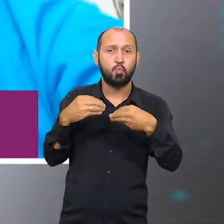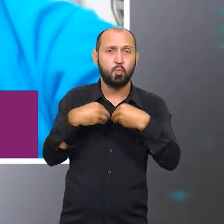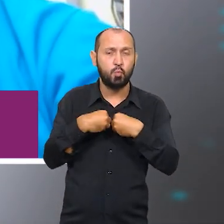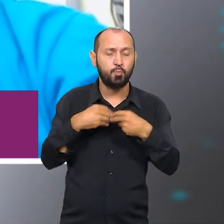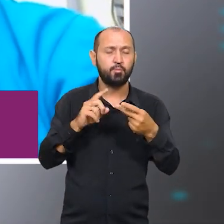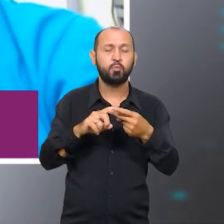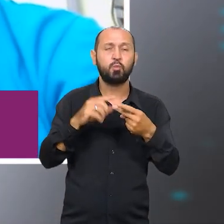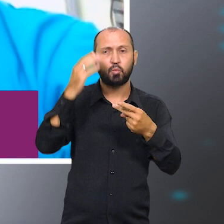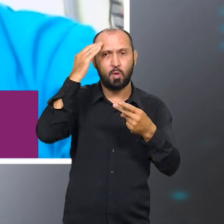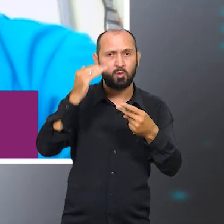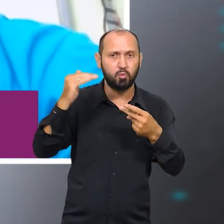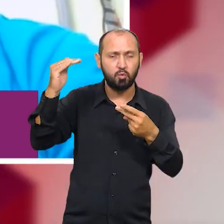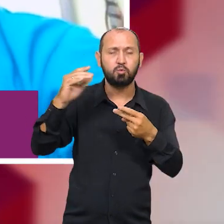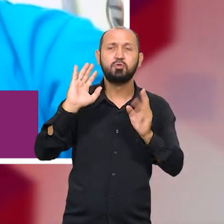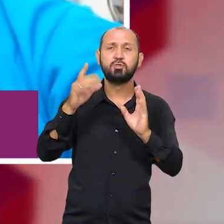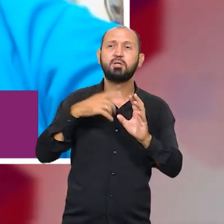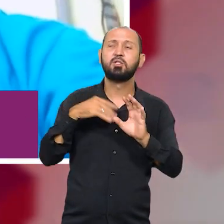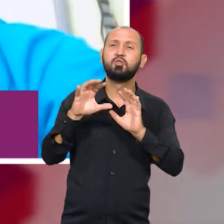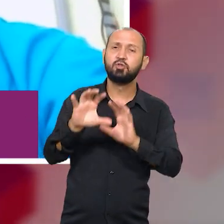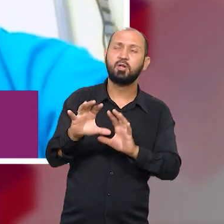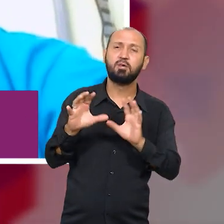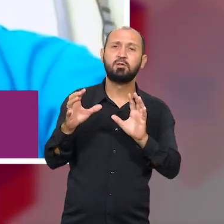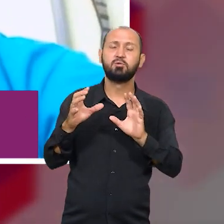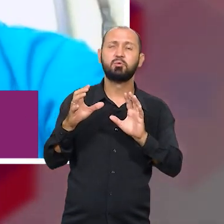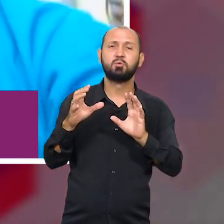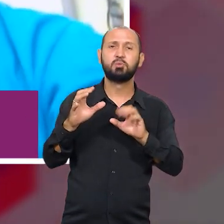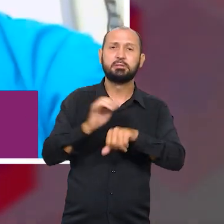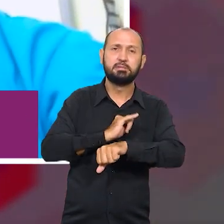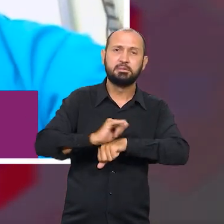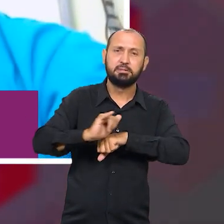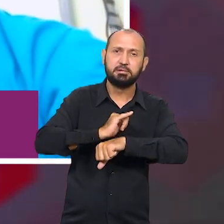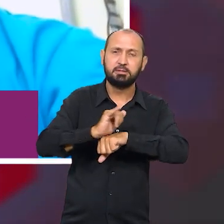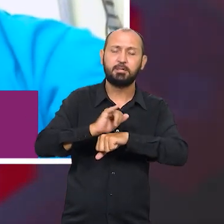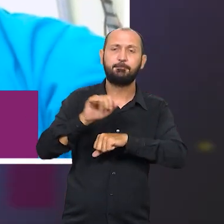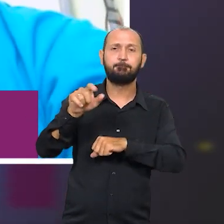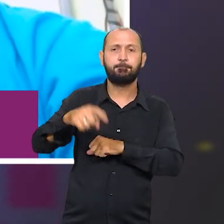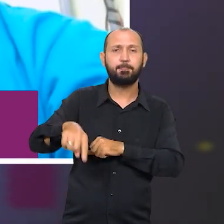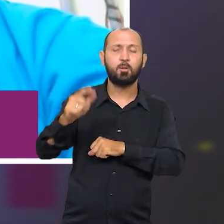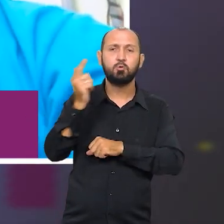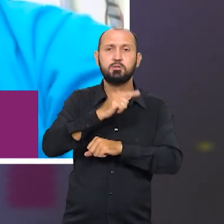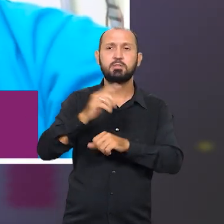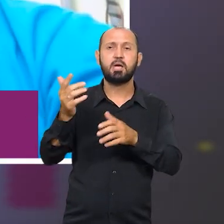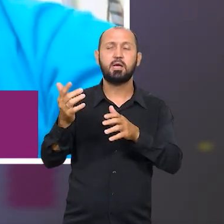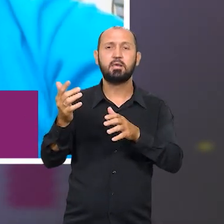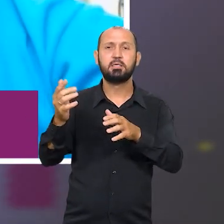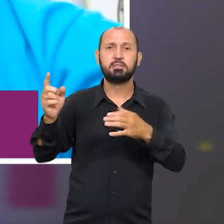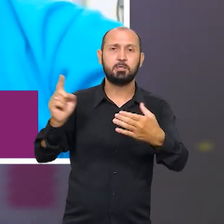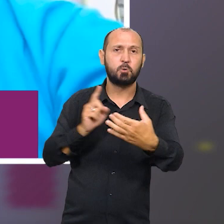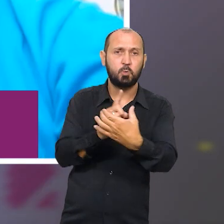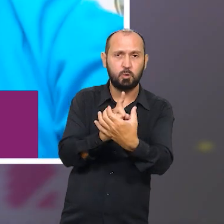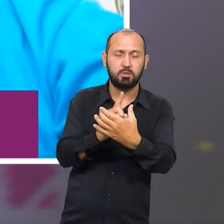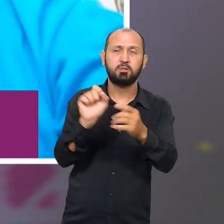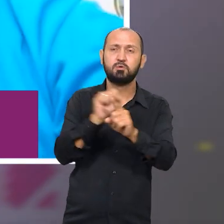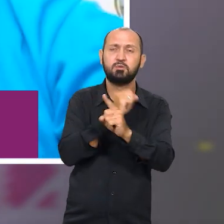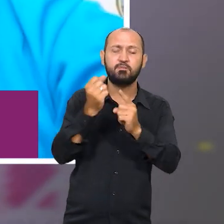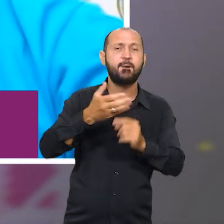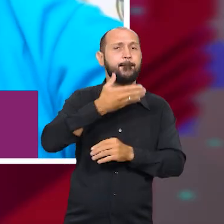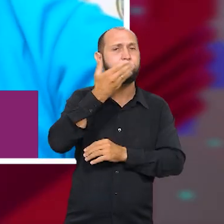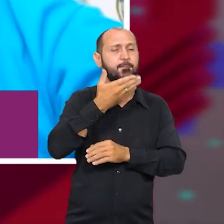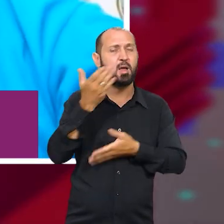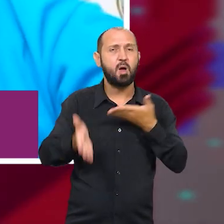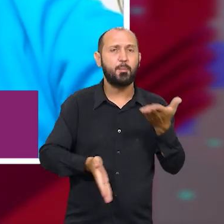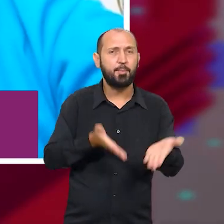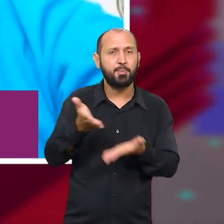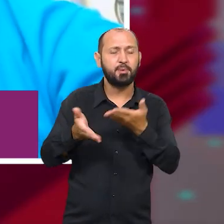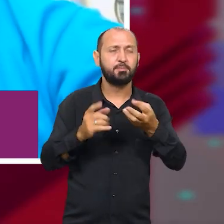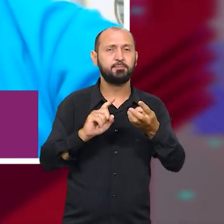já mecanismos em que essa pessoa pode ser incluída na sociedade com mais facilidade, tratamentos, a família,